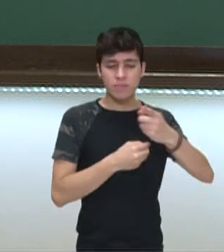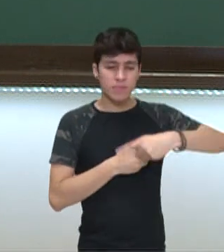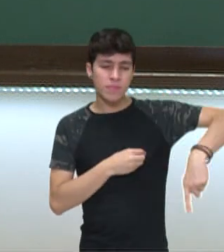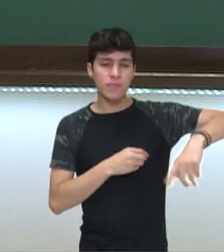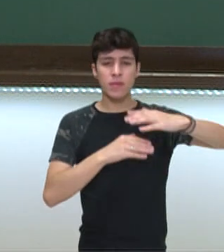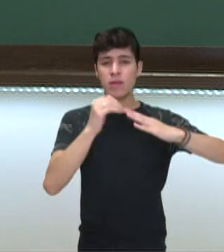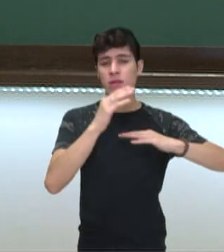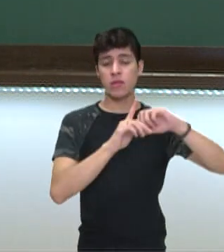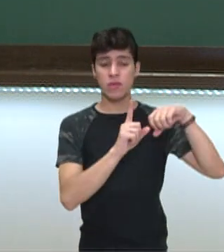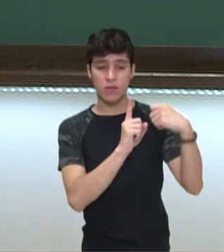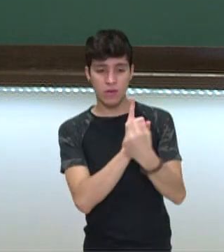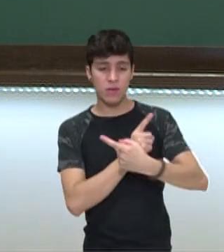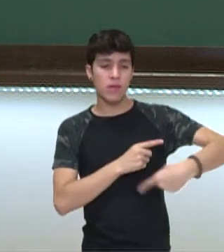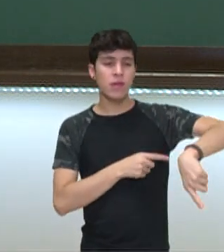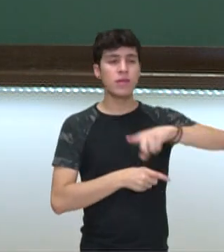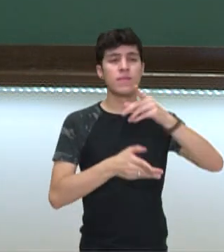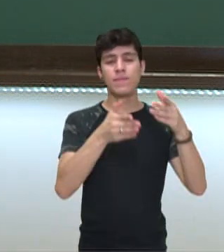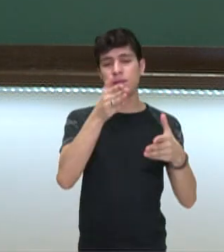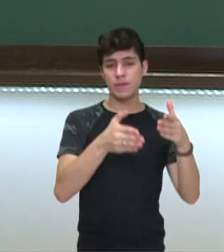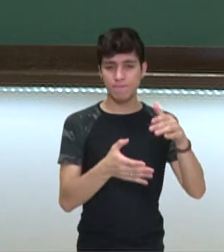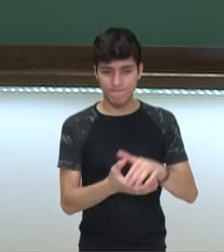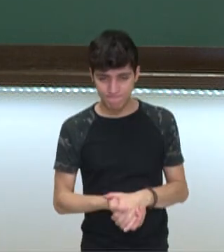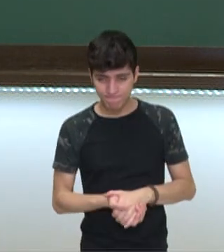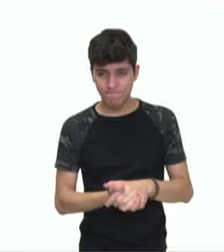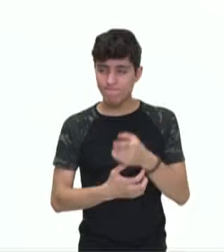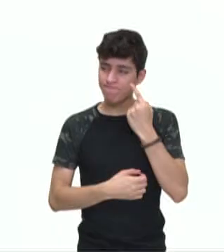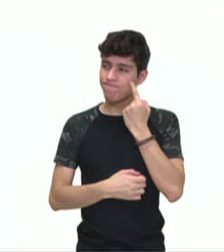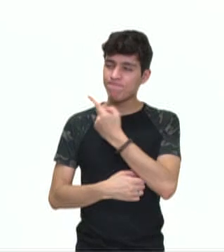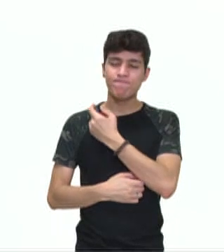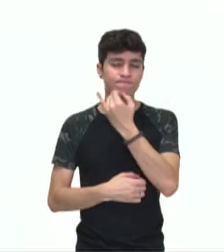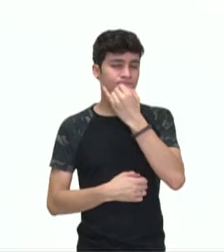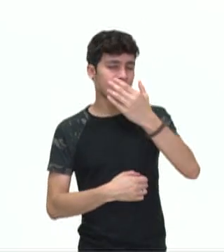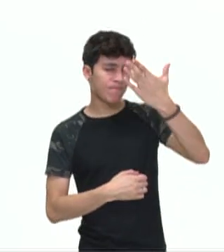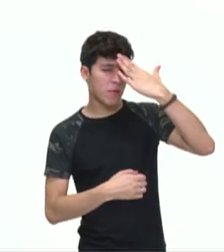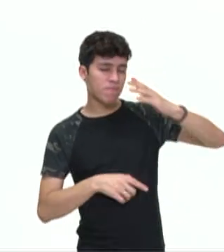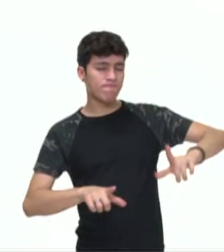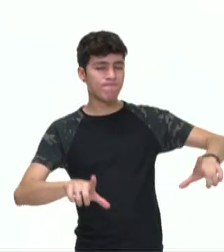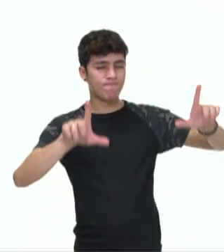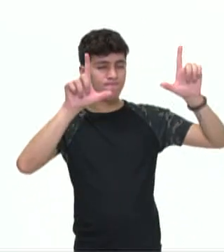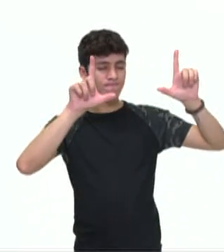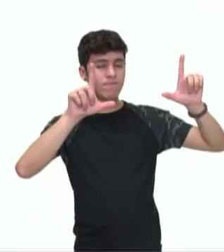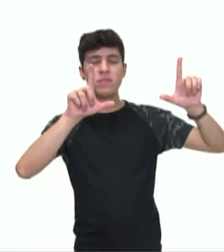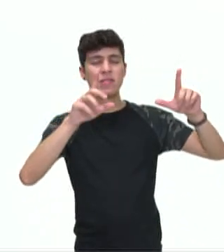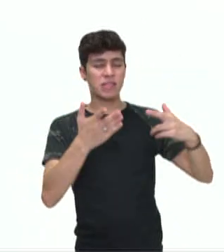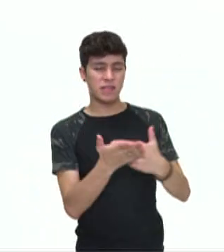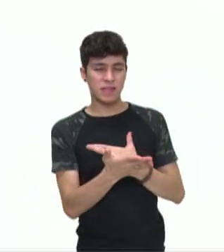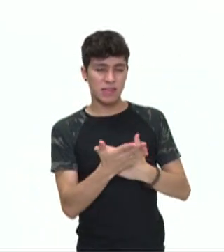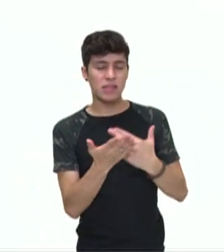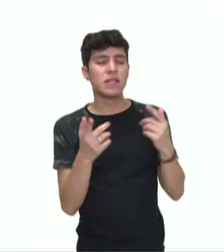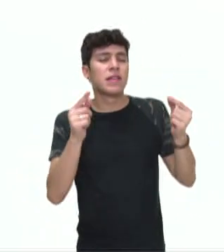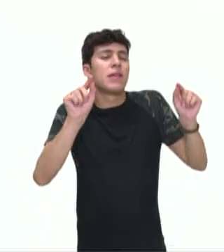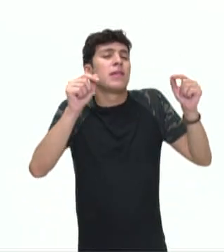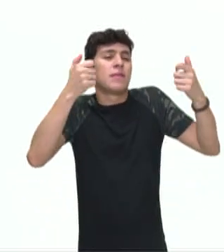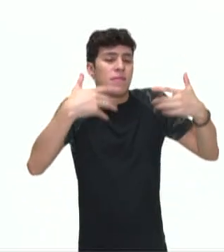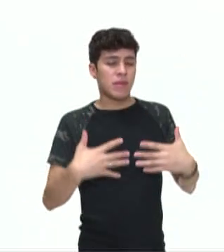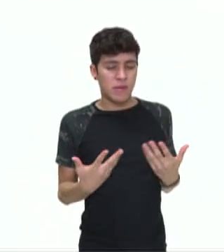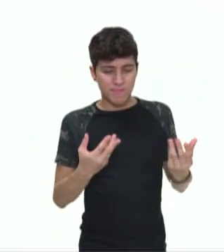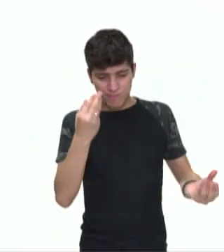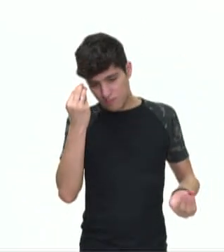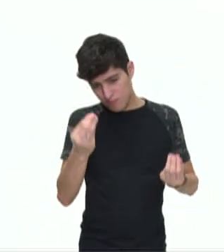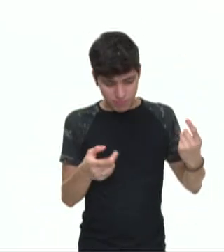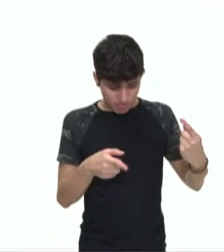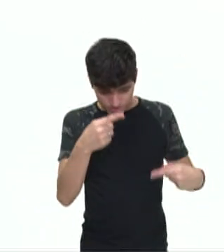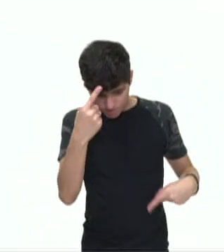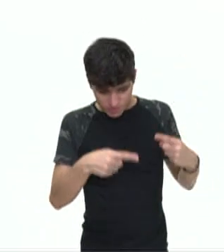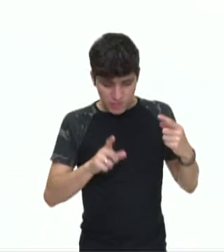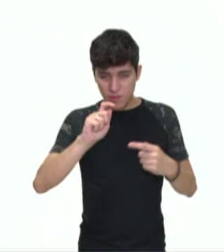sociais que é um relacionados a esse período a gente traz aqui por exemplo a famosa charge da revista careta que fala justamente sobre a